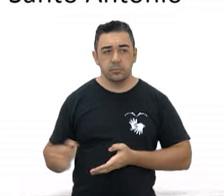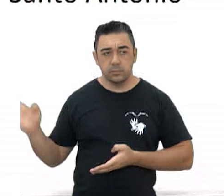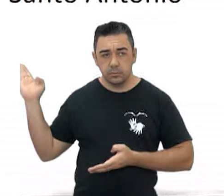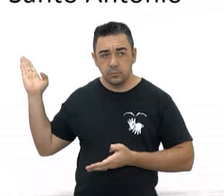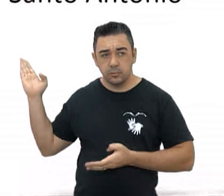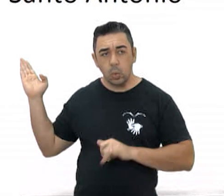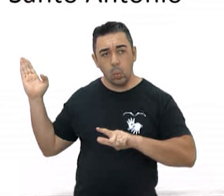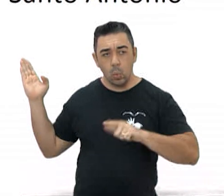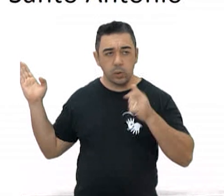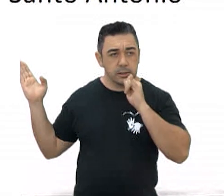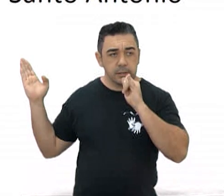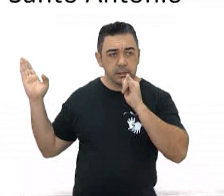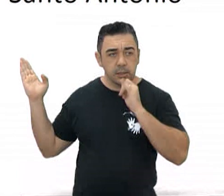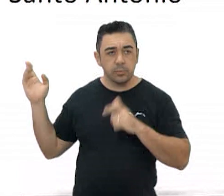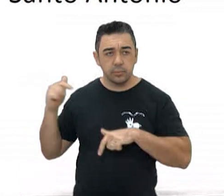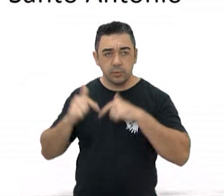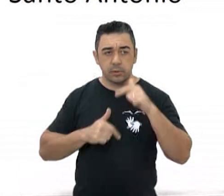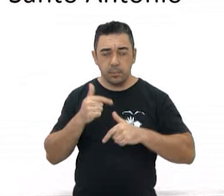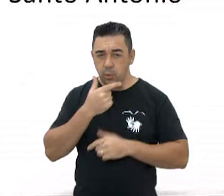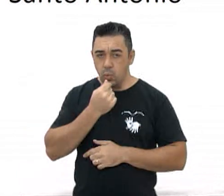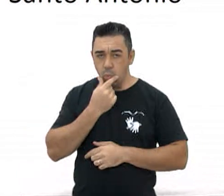Mais um exemplo do trabalho dele.